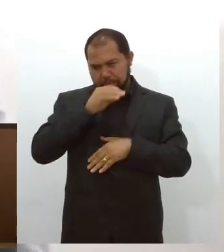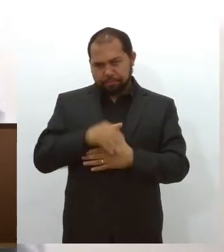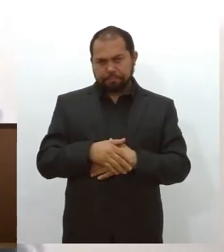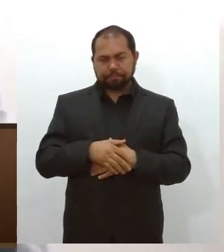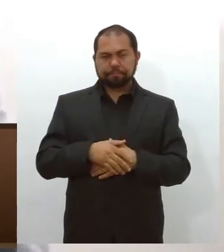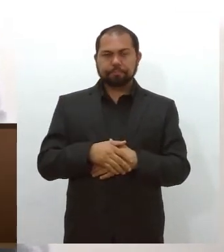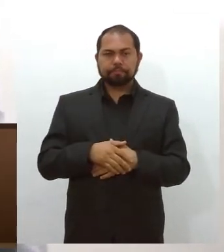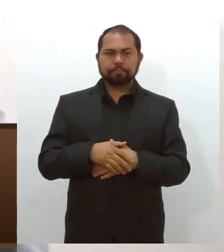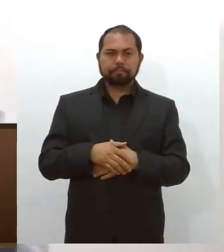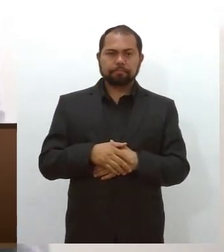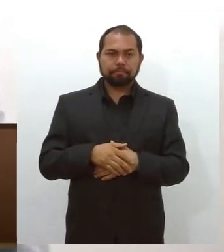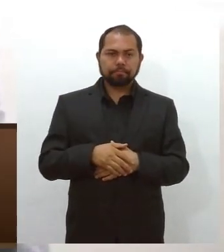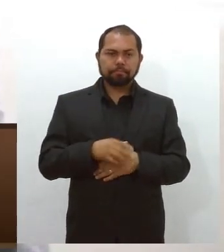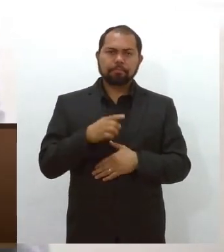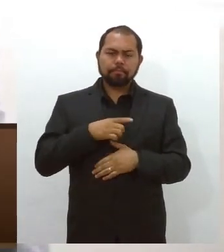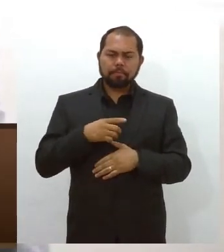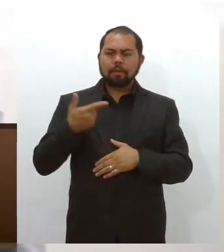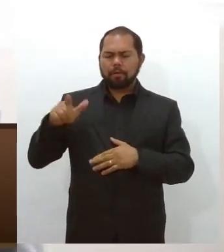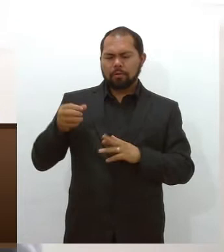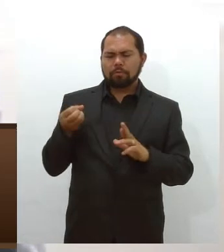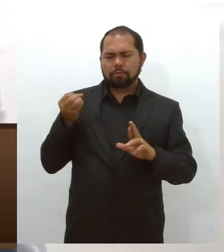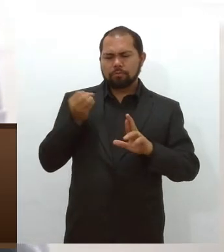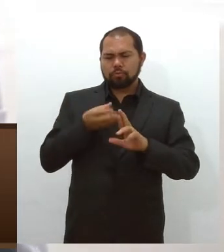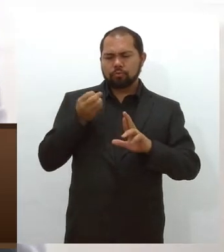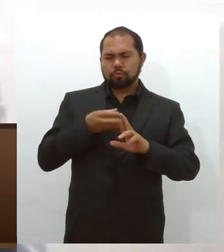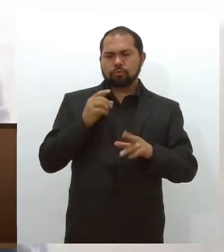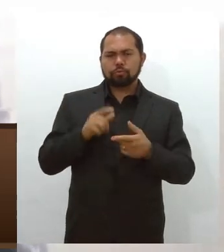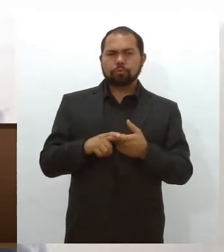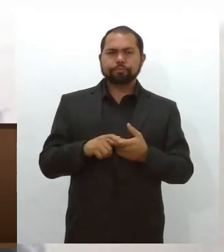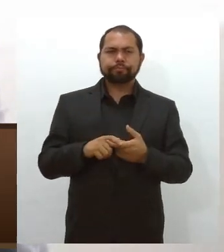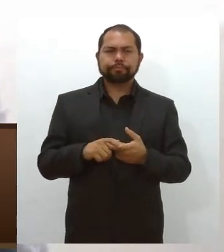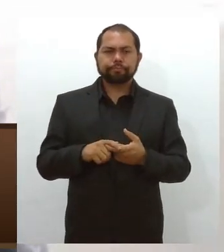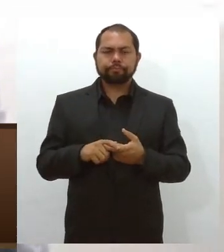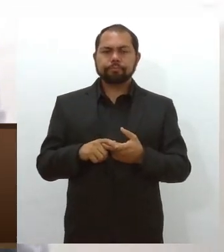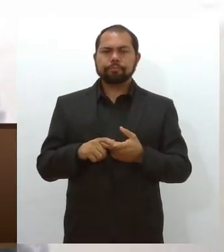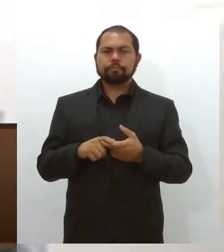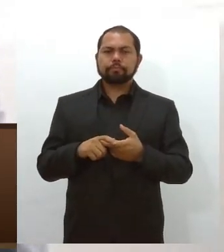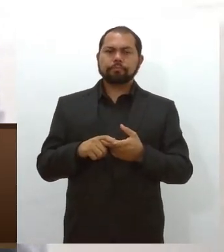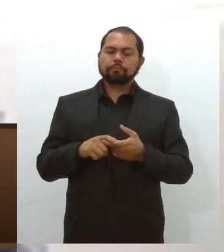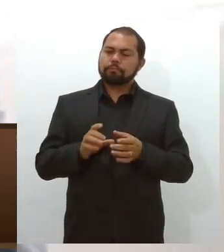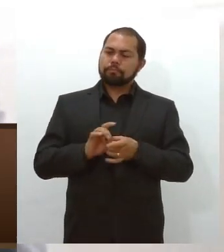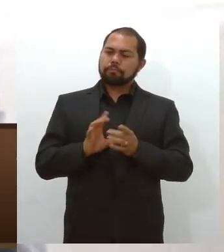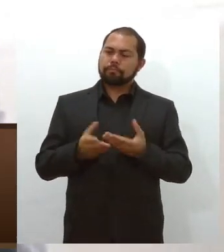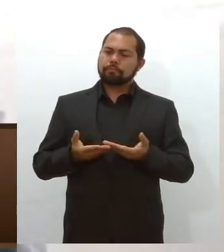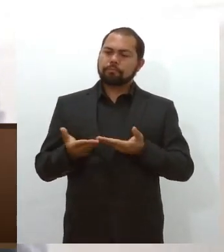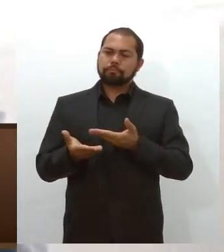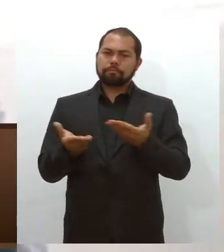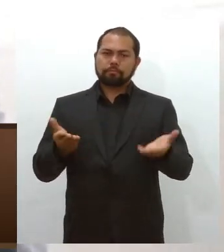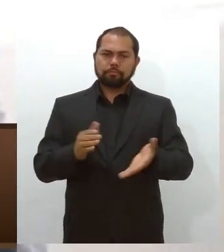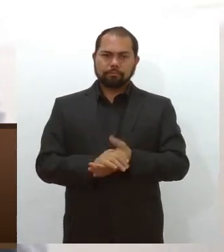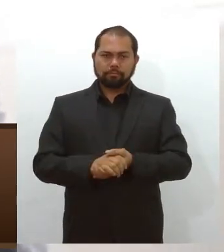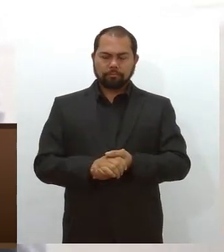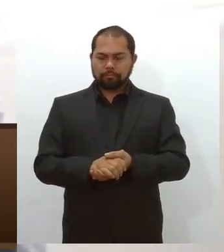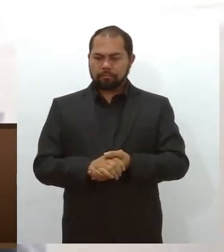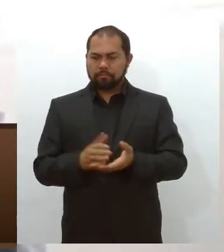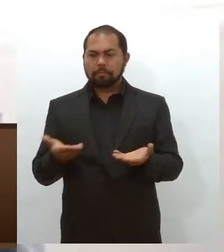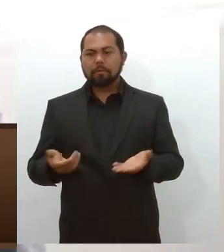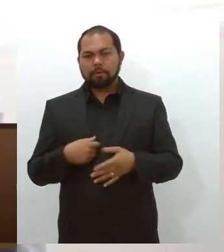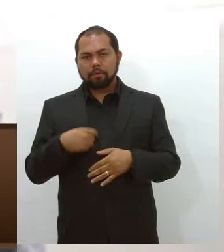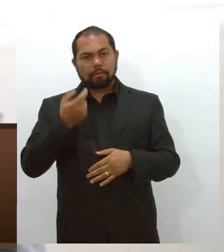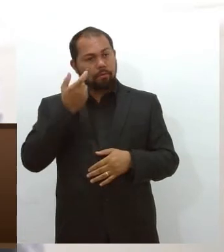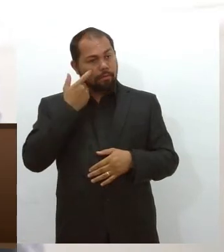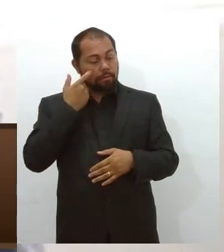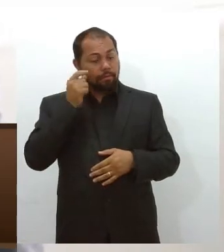outros recursos que estão sendo disponibilizados nela. Dessa forma, nós prevemos que essa